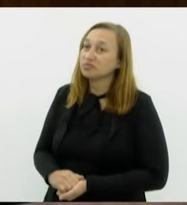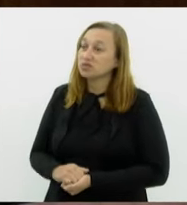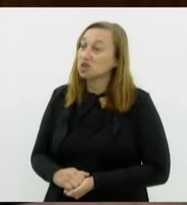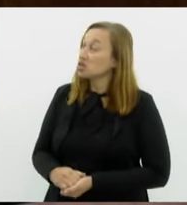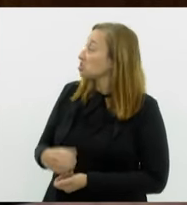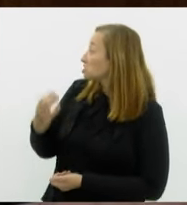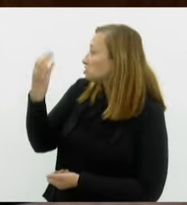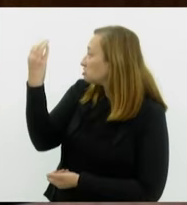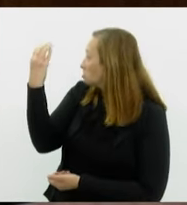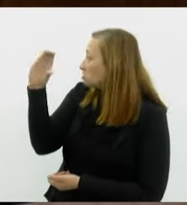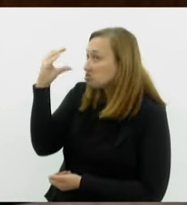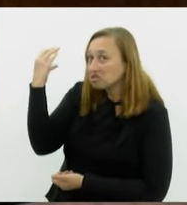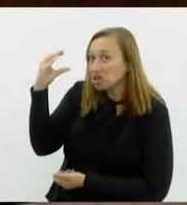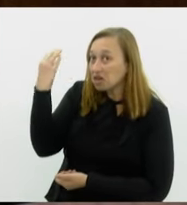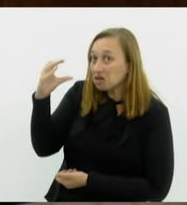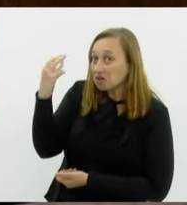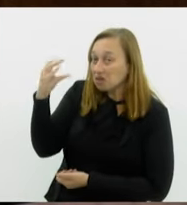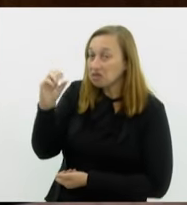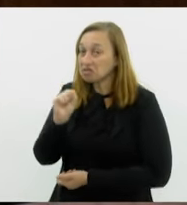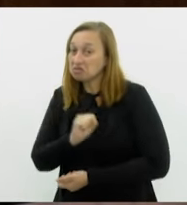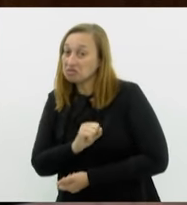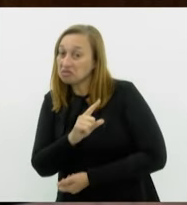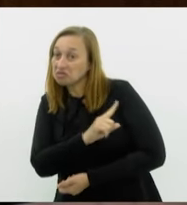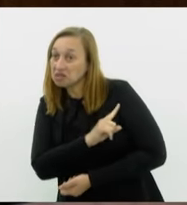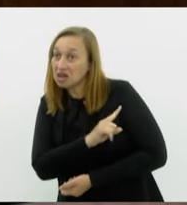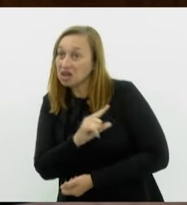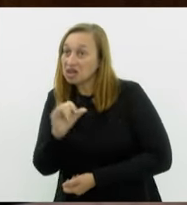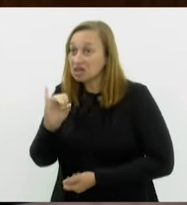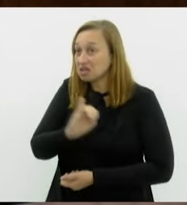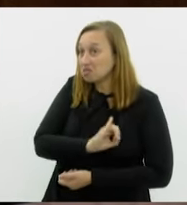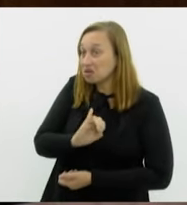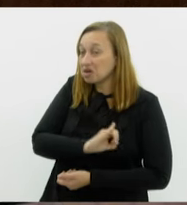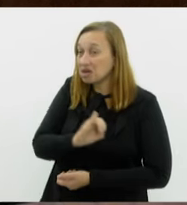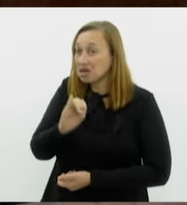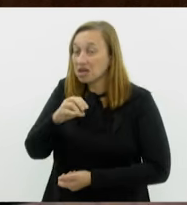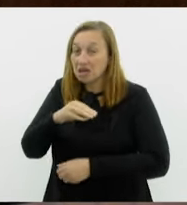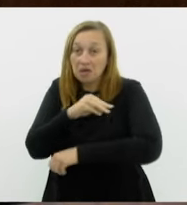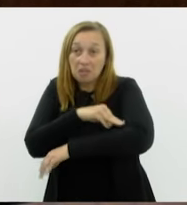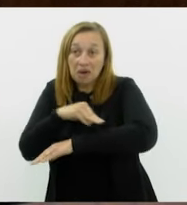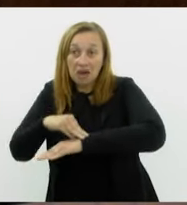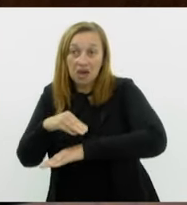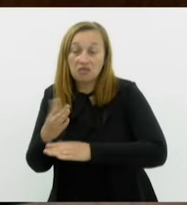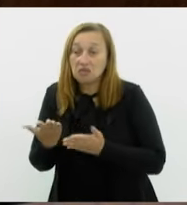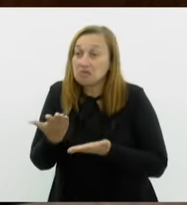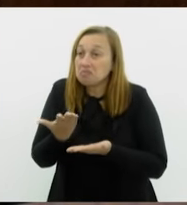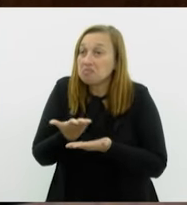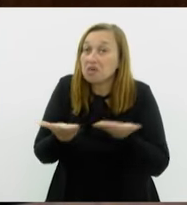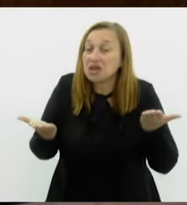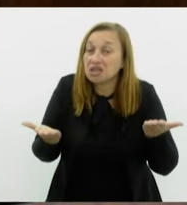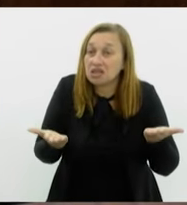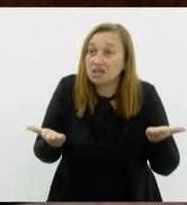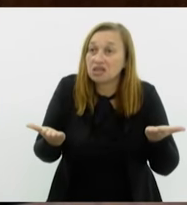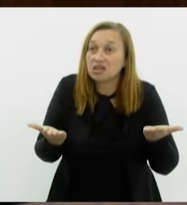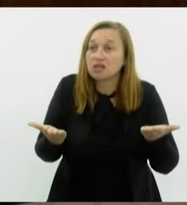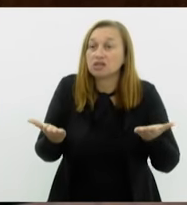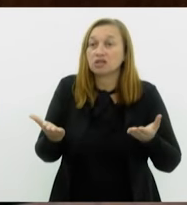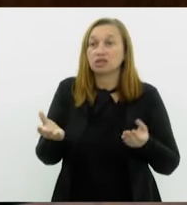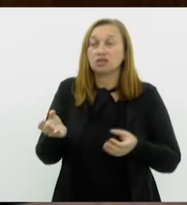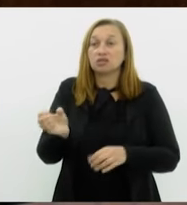Niterói, São Gonçalo, Itaboraí, Macaé foram devastadas. A economia desses municípios e do estado do Rio